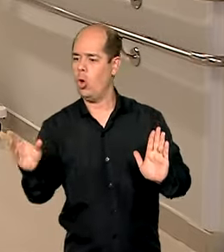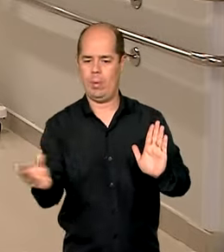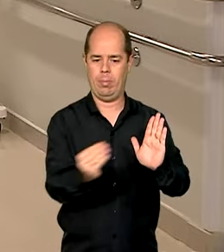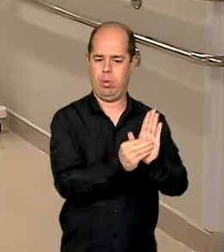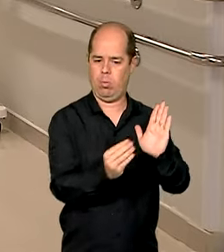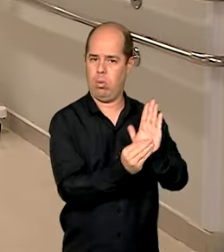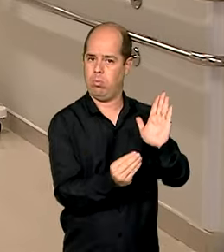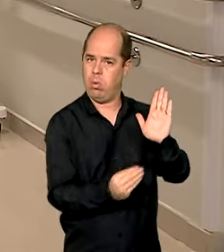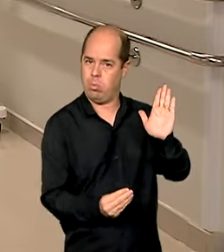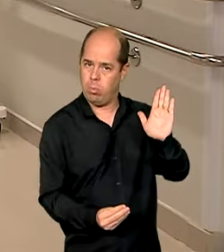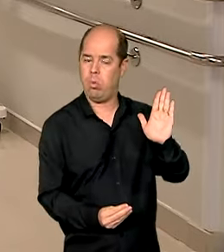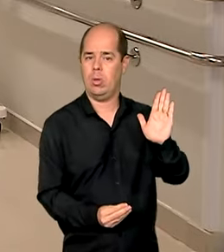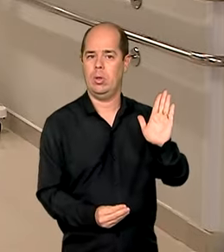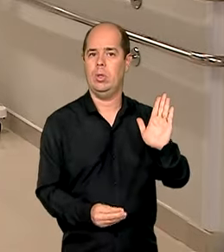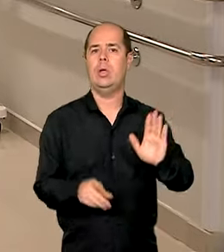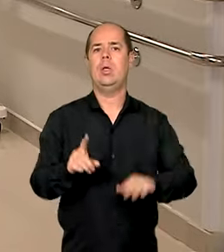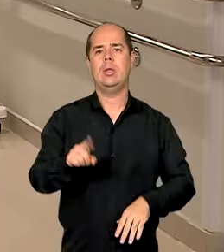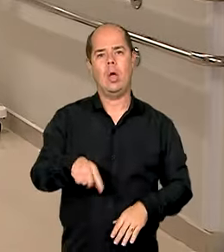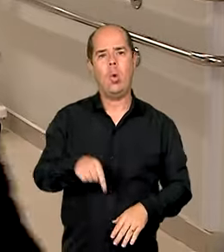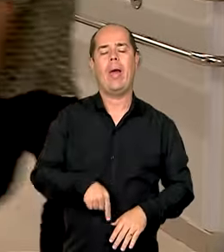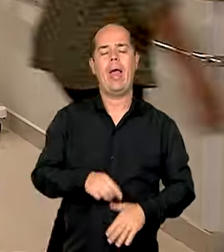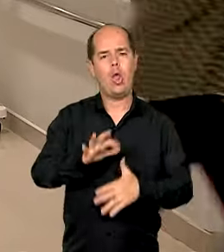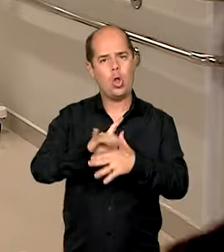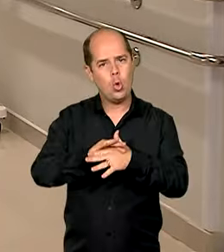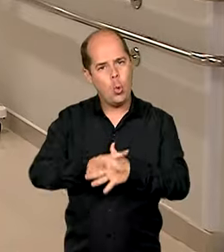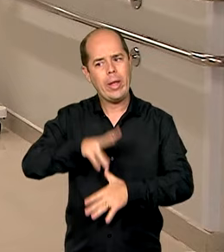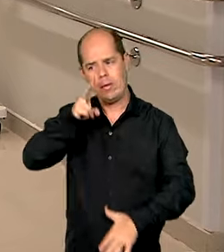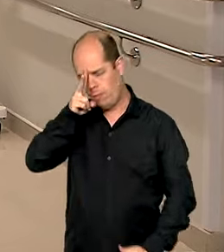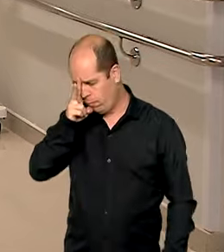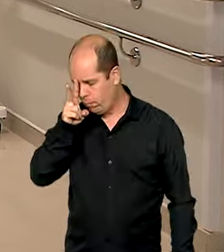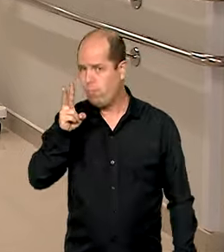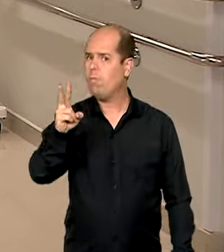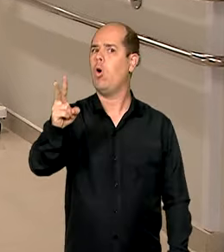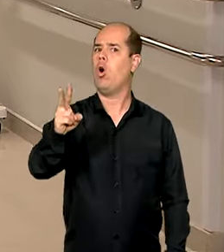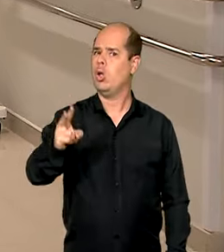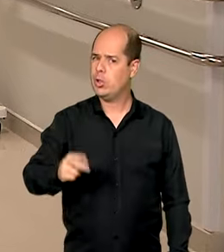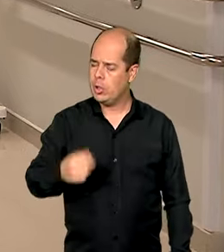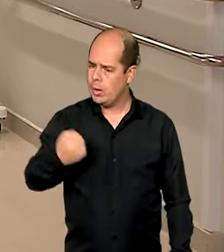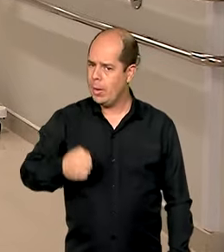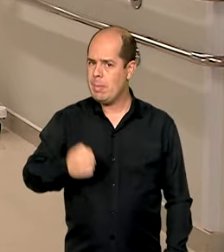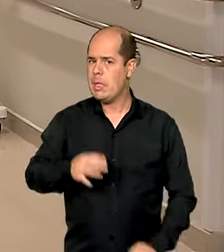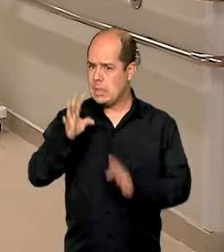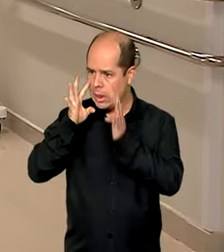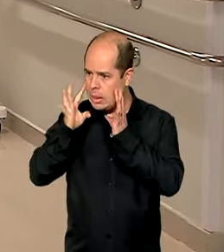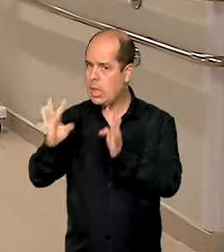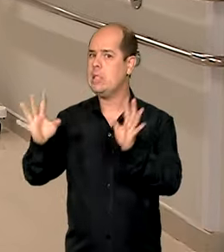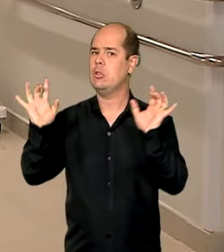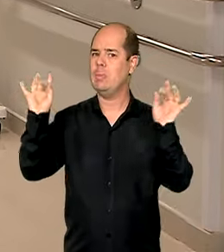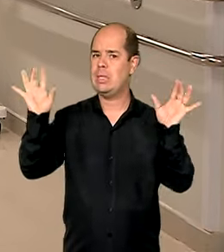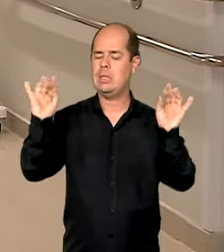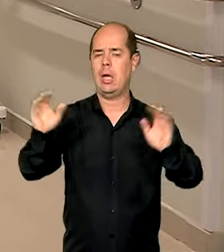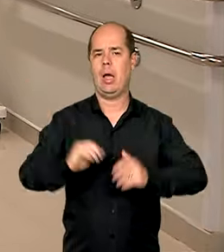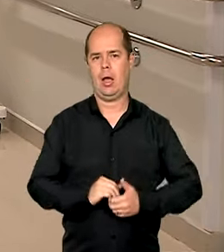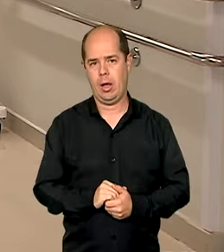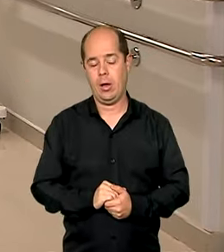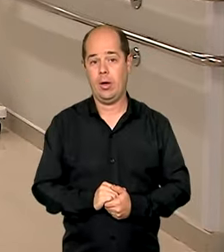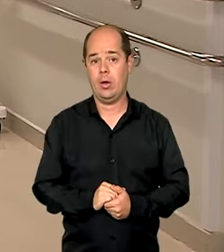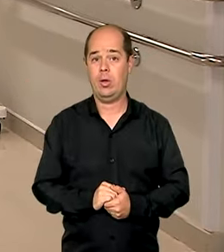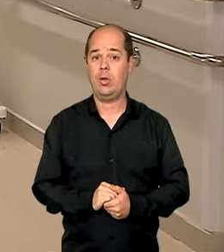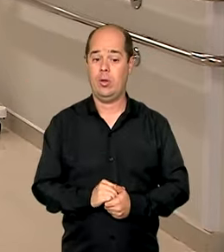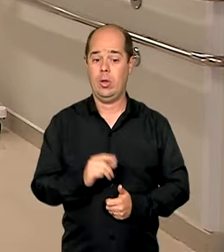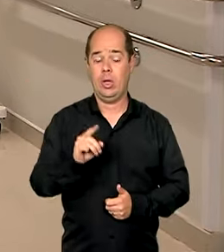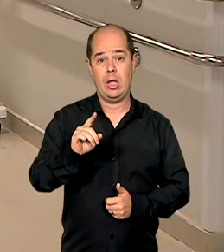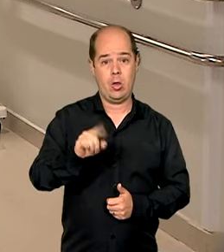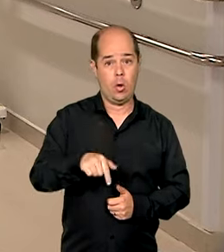significa o reconhecimento de que a doença é grave e que exige atenção especial. A medida, portanto, vai facilitar o